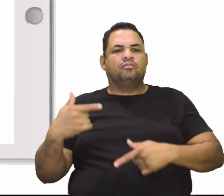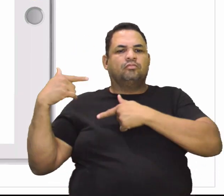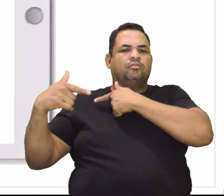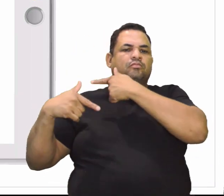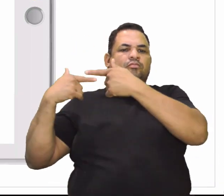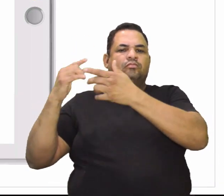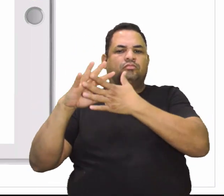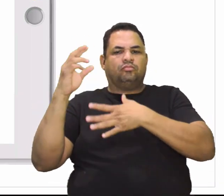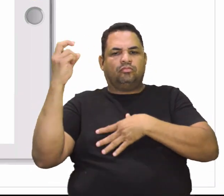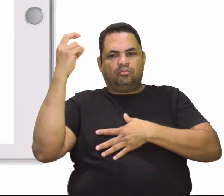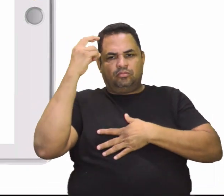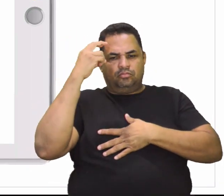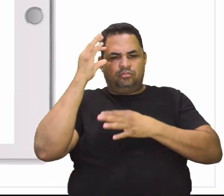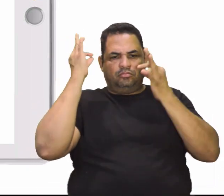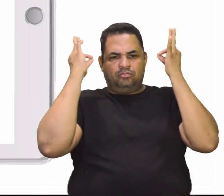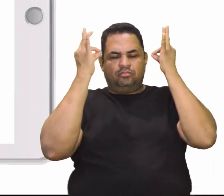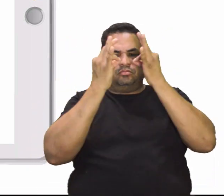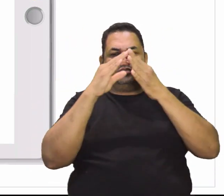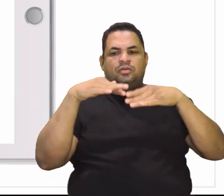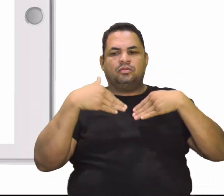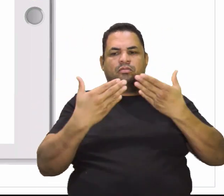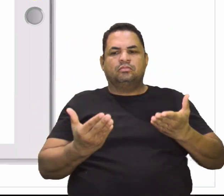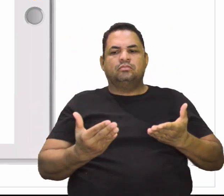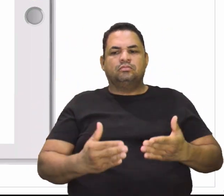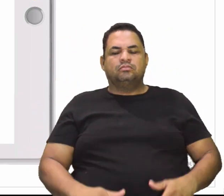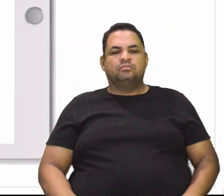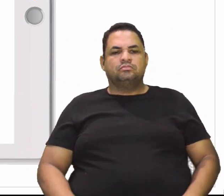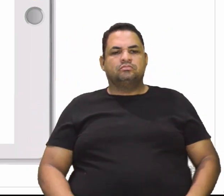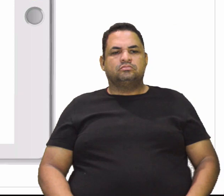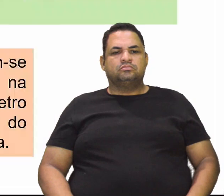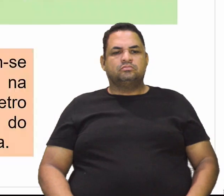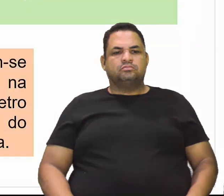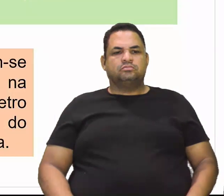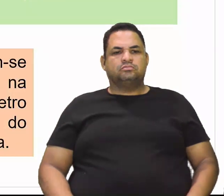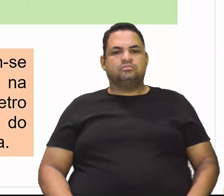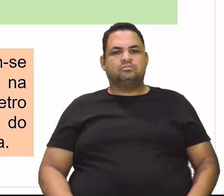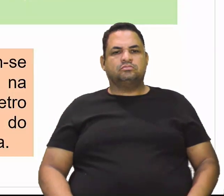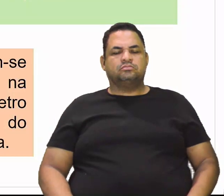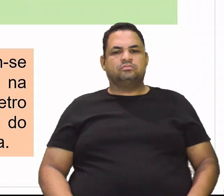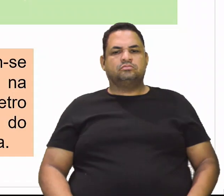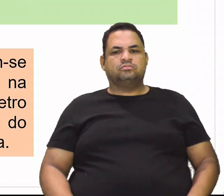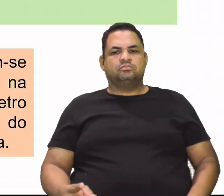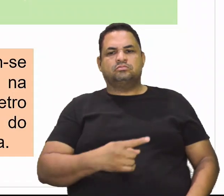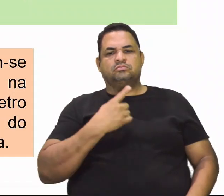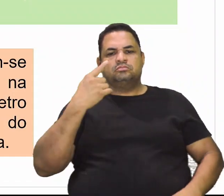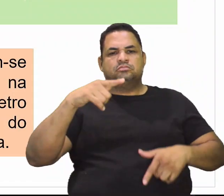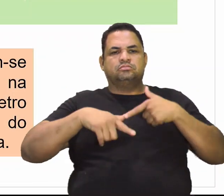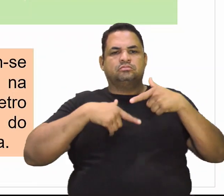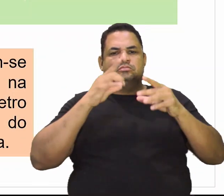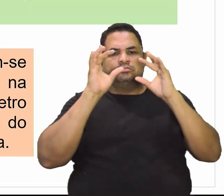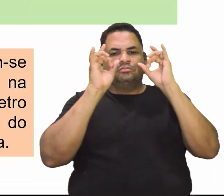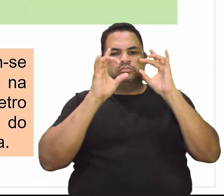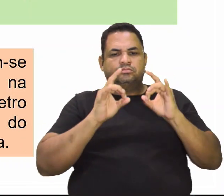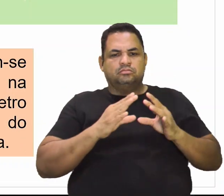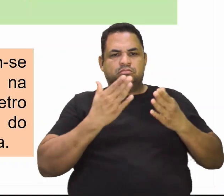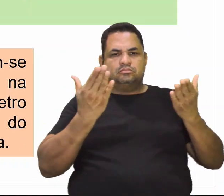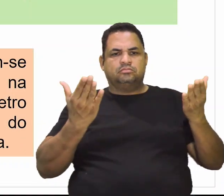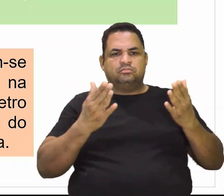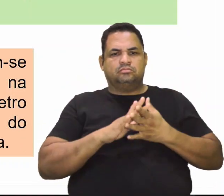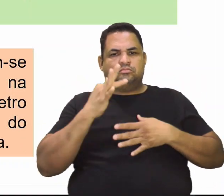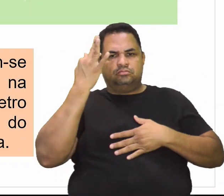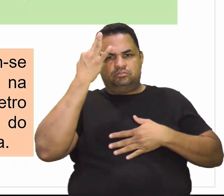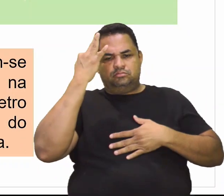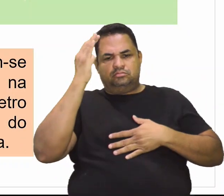aí, que nós vimos aí, quais são as heranças cultural grega? A gente trabalha agora ela detalhadamente na